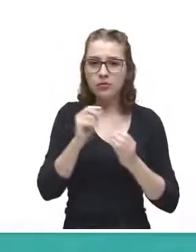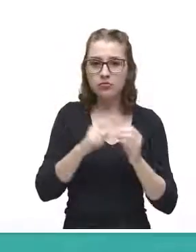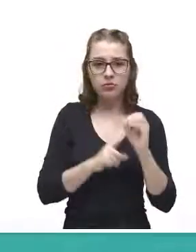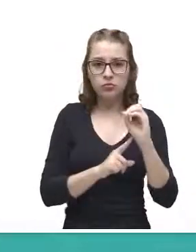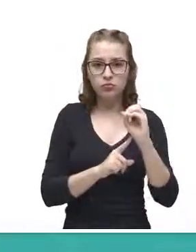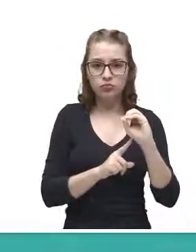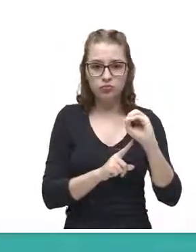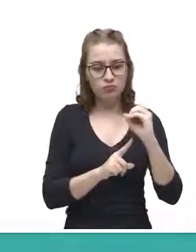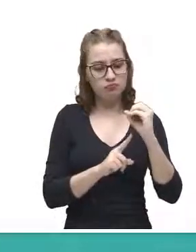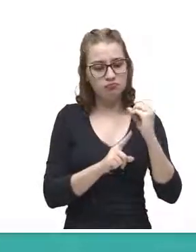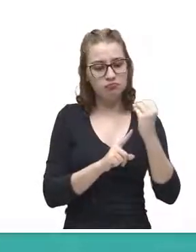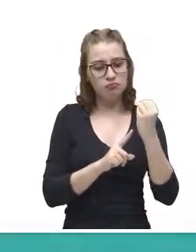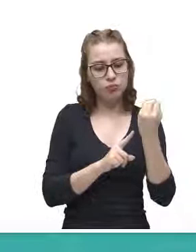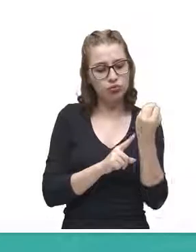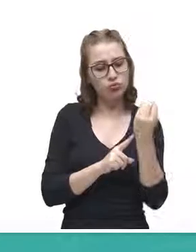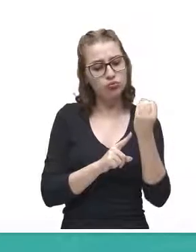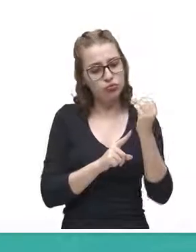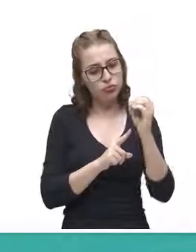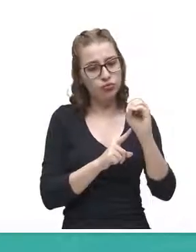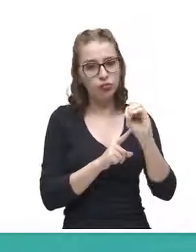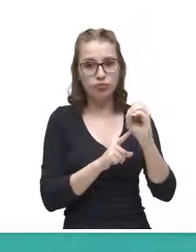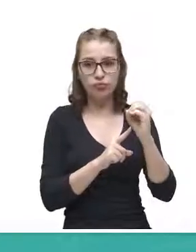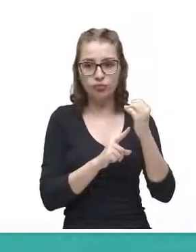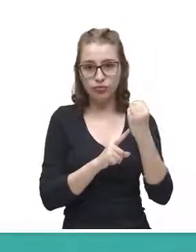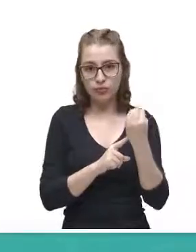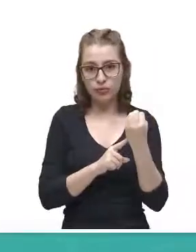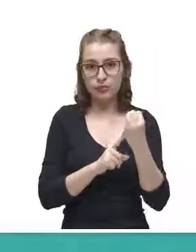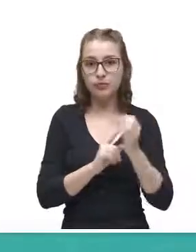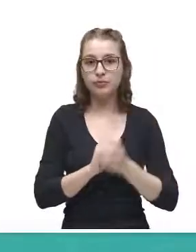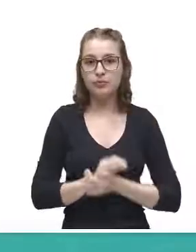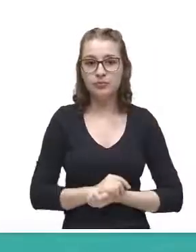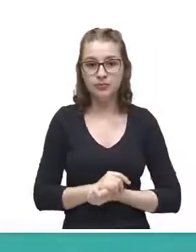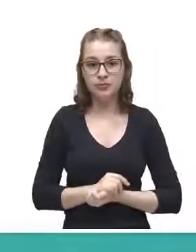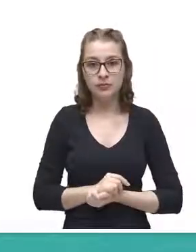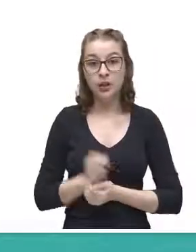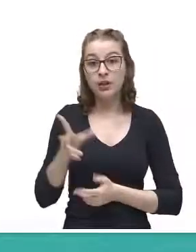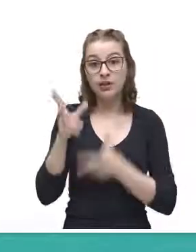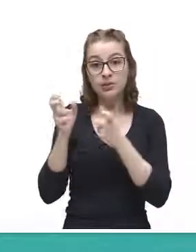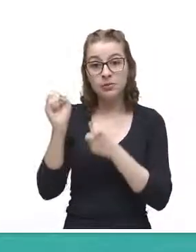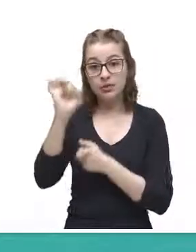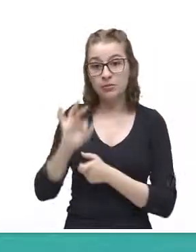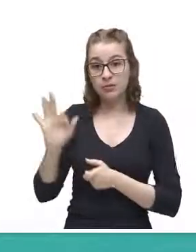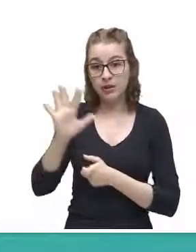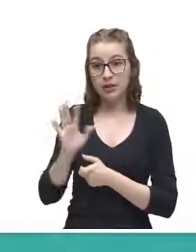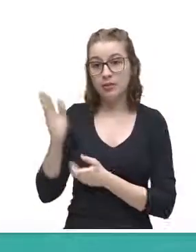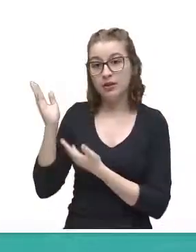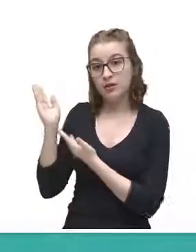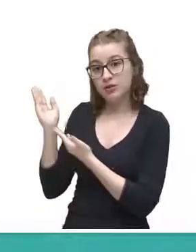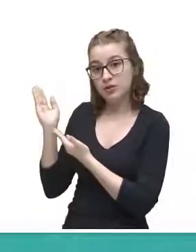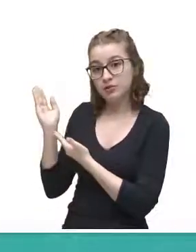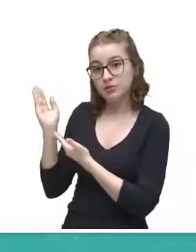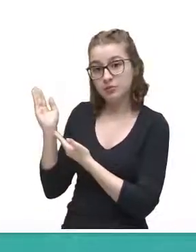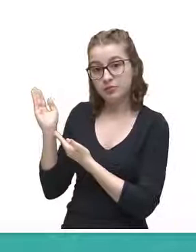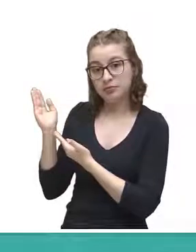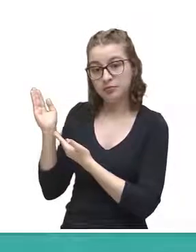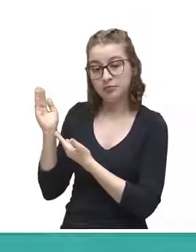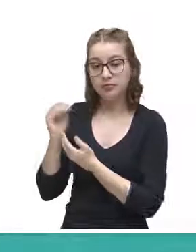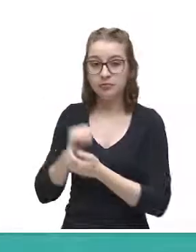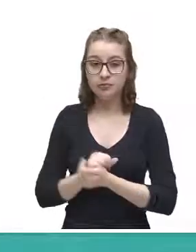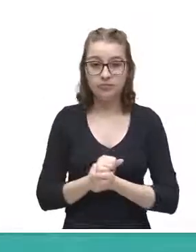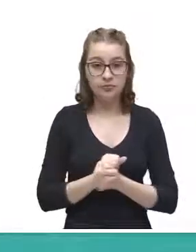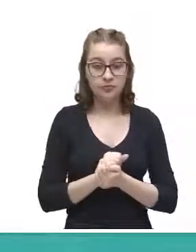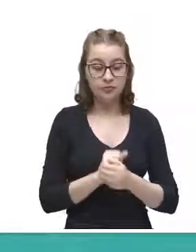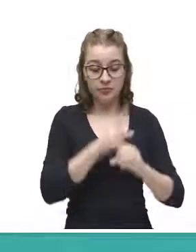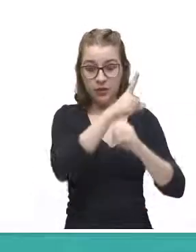rodando, né, em volta de si mesmo. Aqui nós podemos observar, né? Aqui nós temos o eixo, temos o polo sul